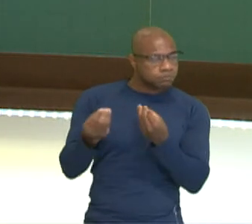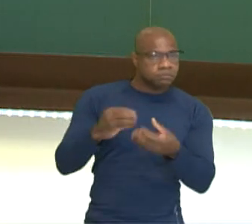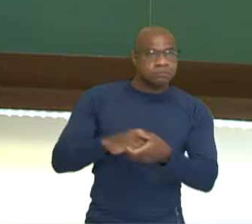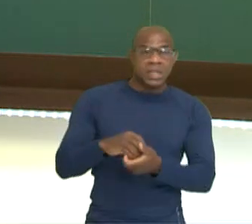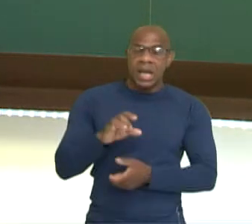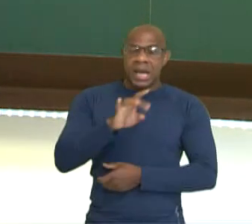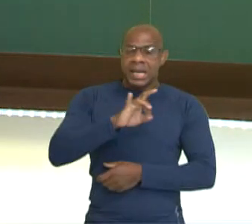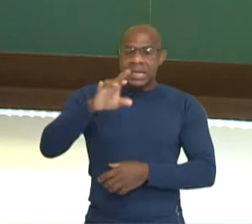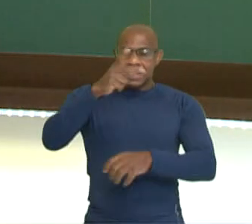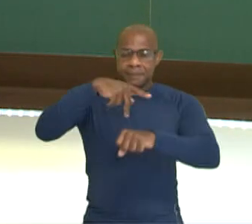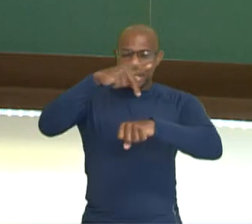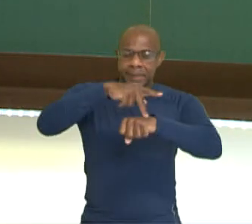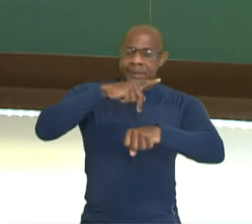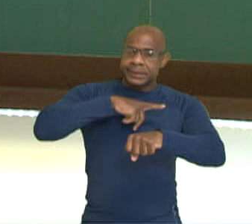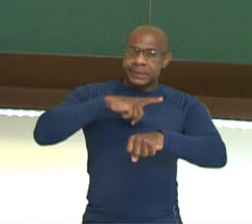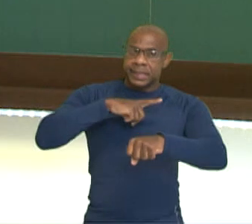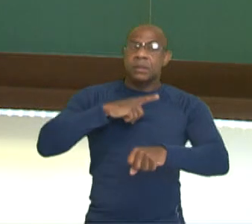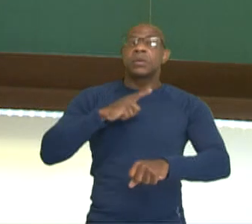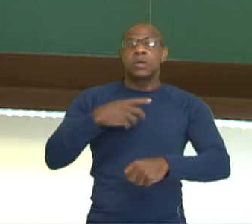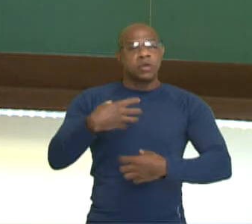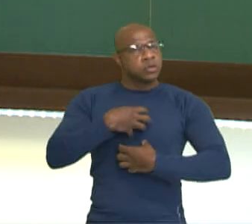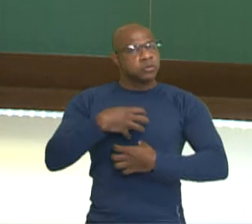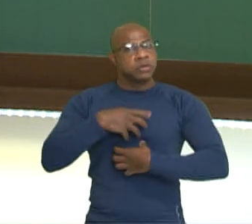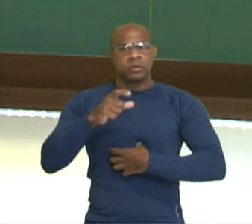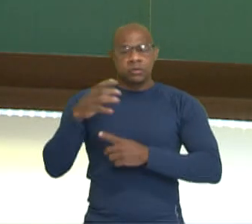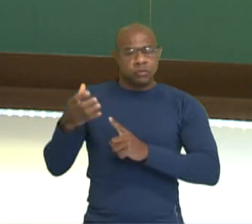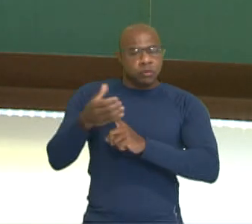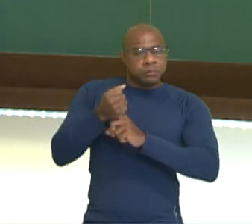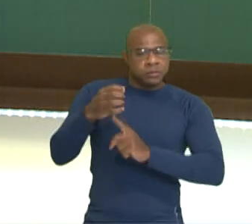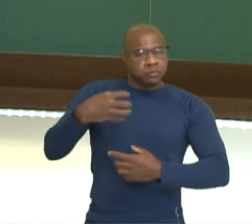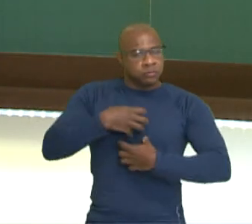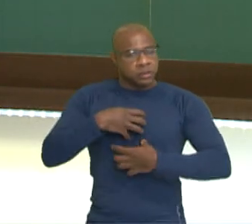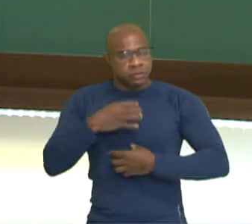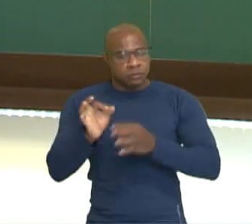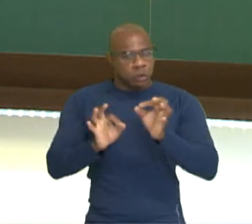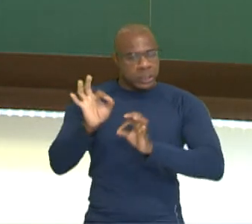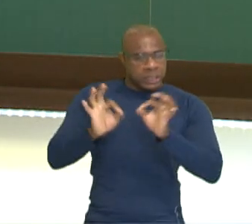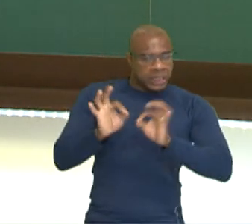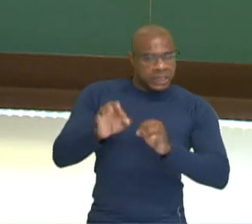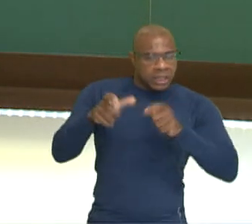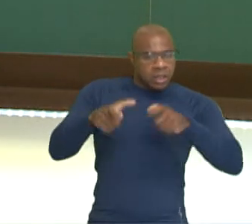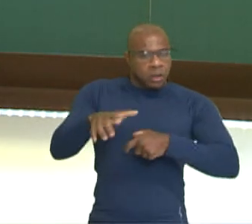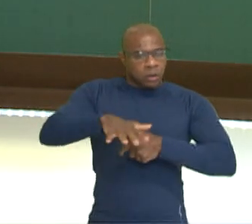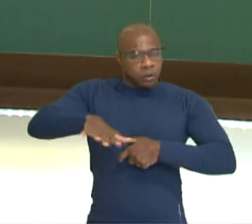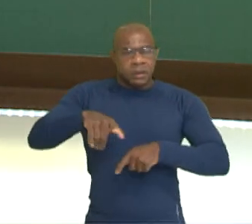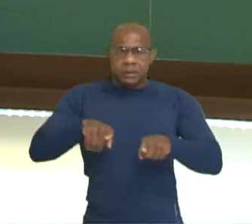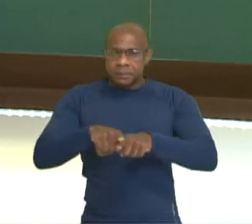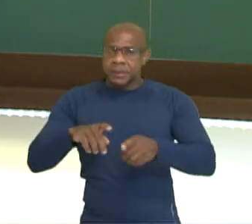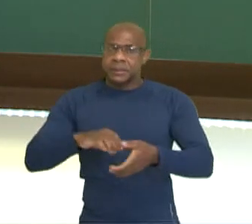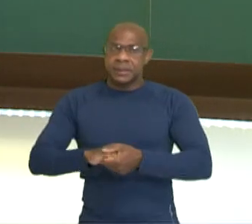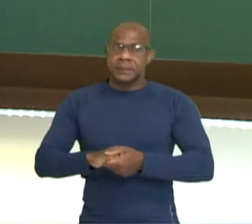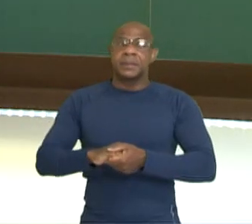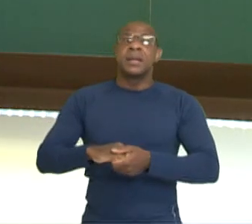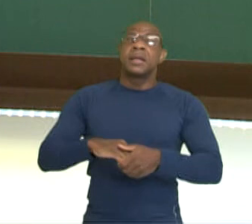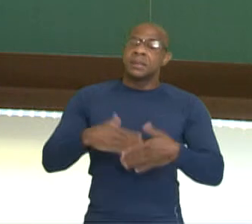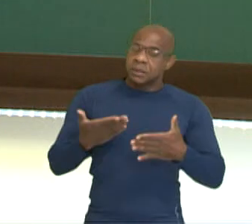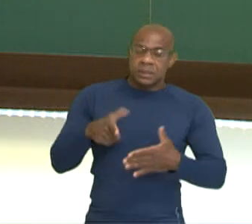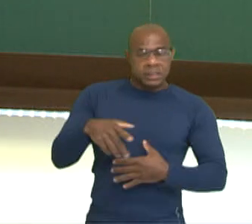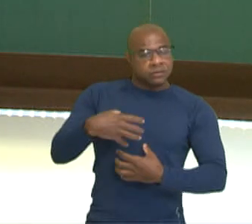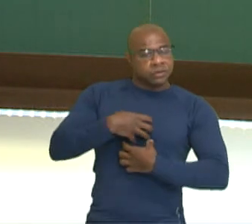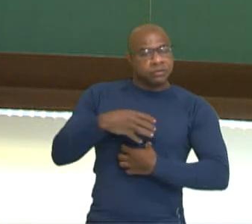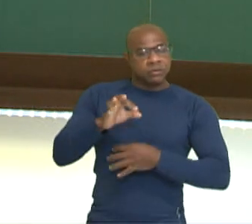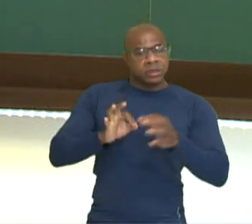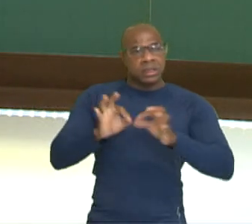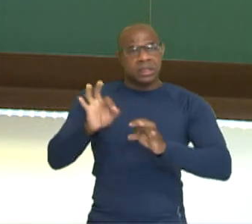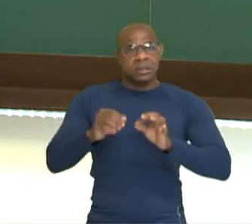cada país estabelece a sua forma de domínio, a sua forma de organização. E essa forma de organização nós